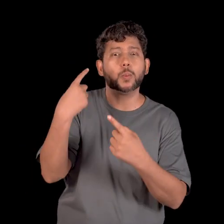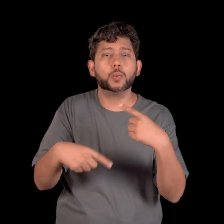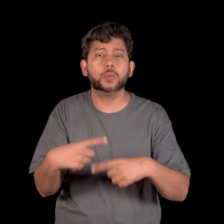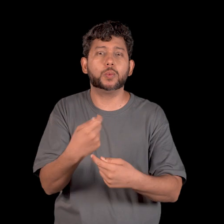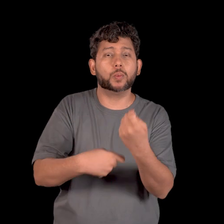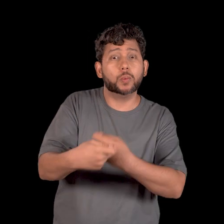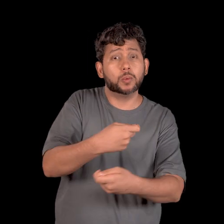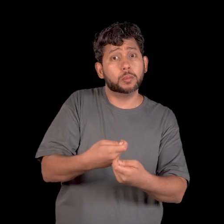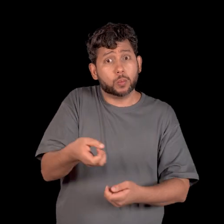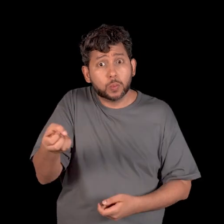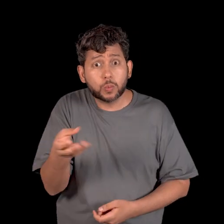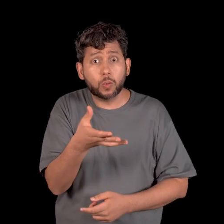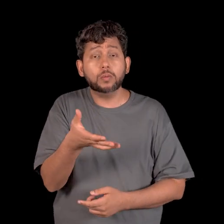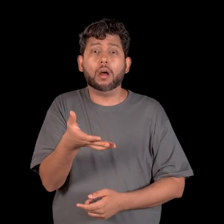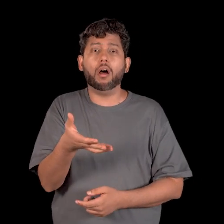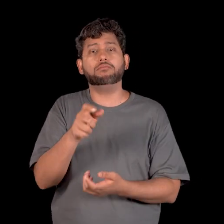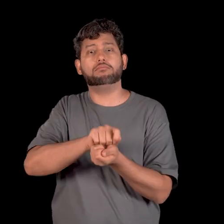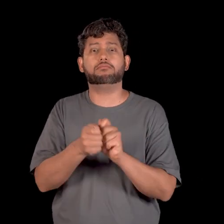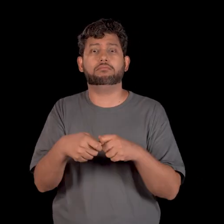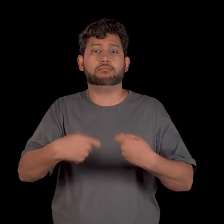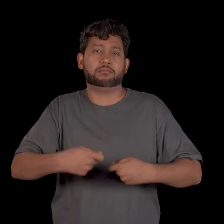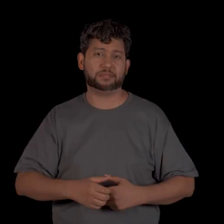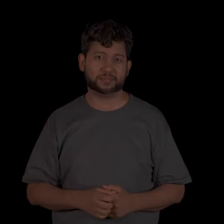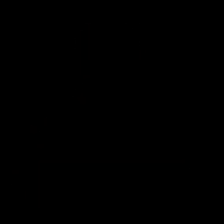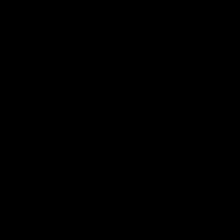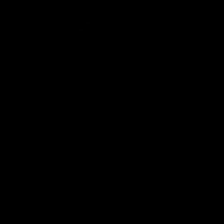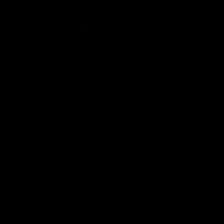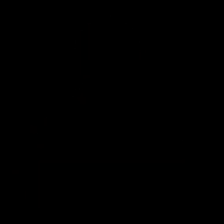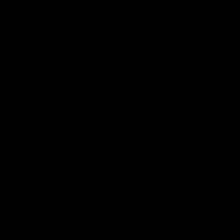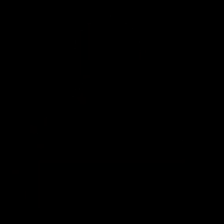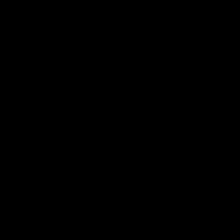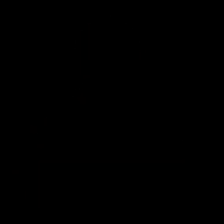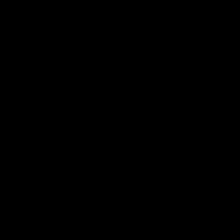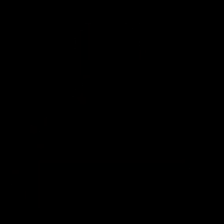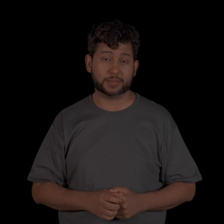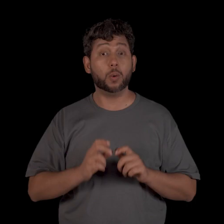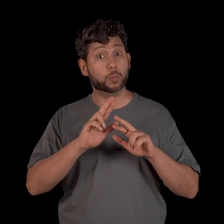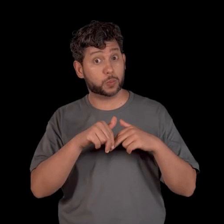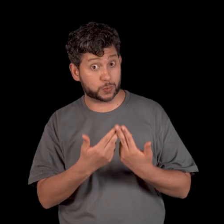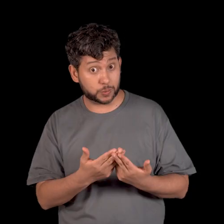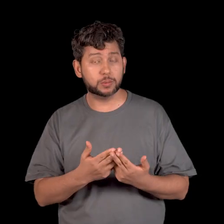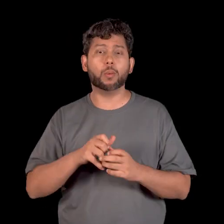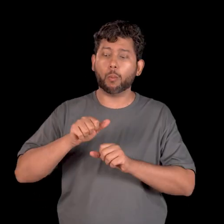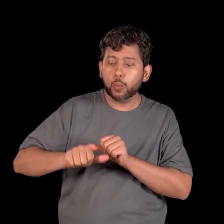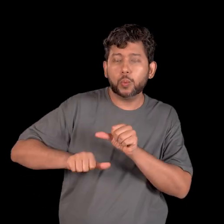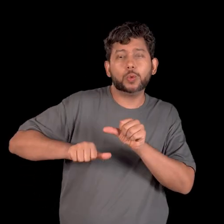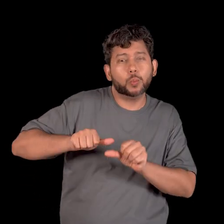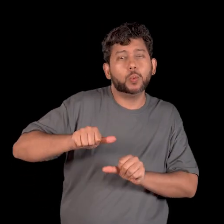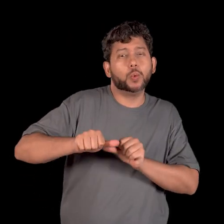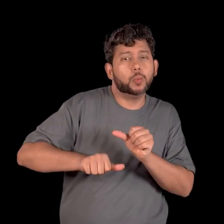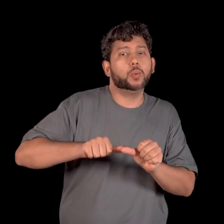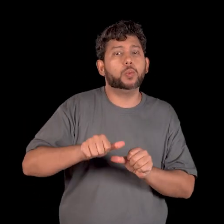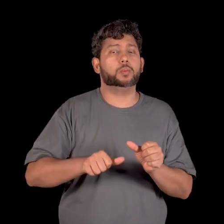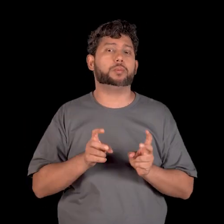perspectivas sociais, culturais, políticas e econômicas que surgem na vida em sociedade. Por isso, o direito se